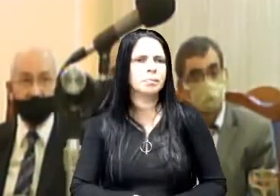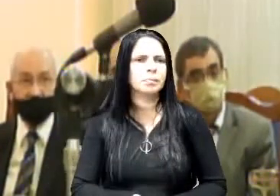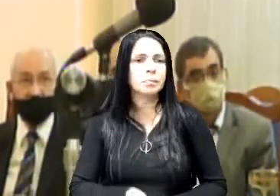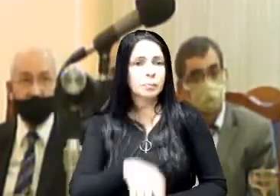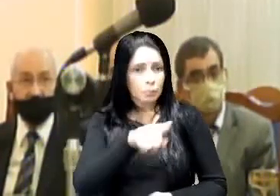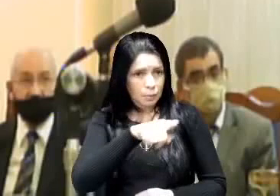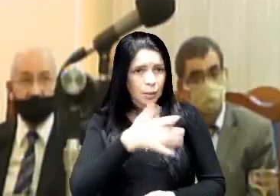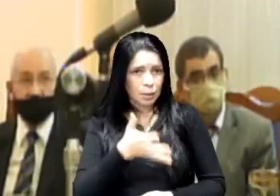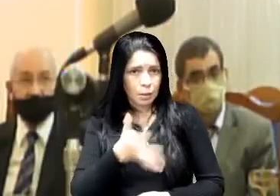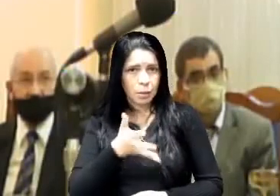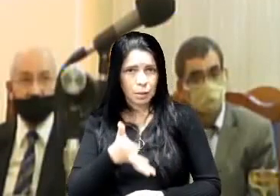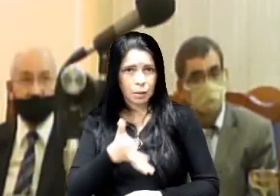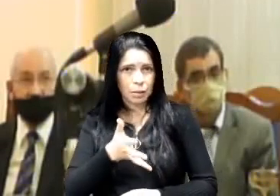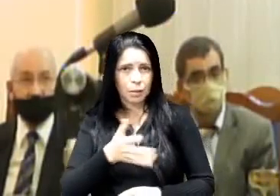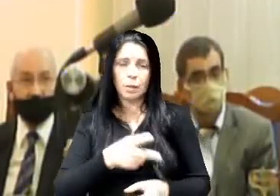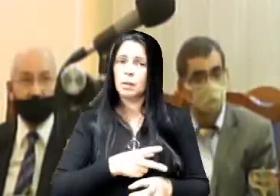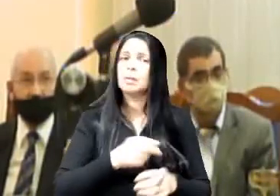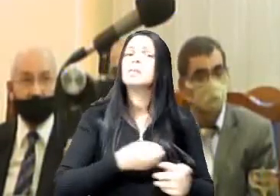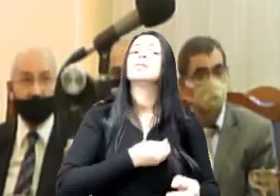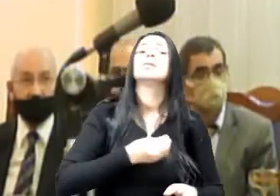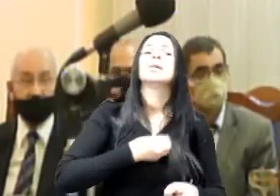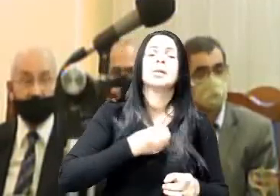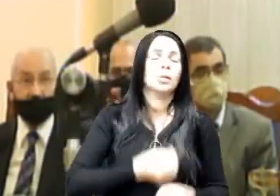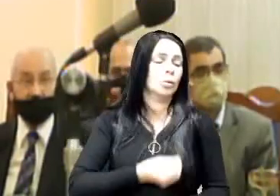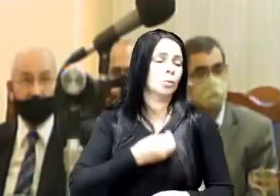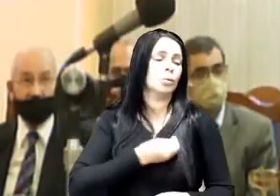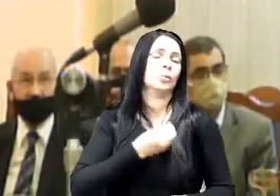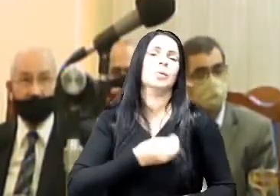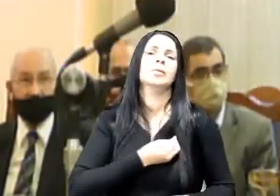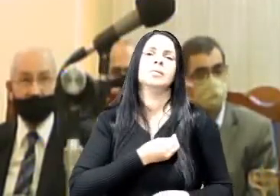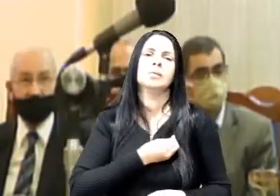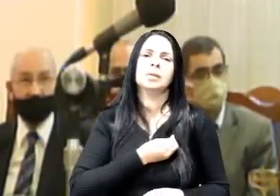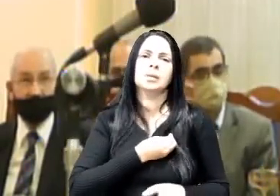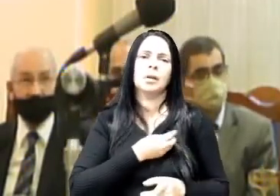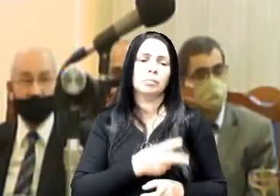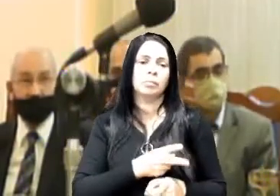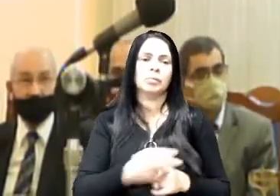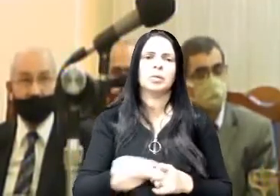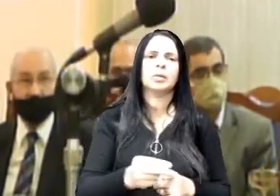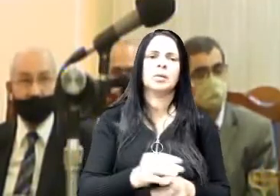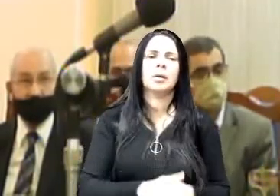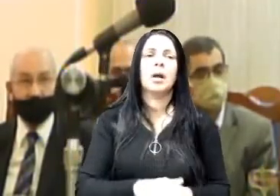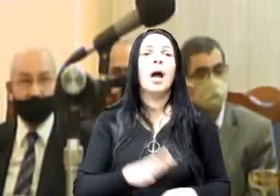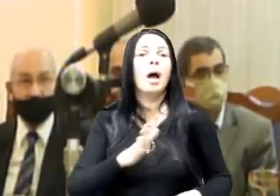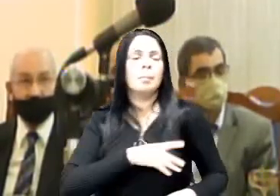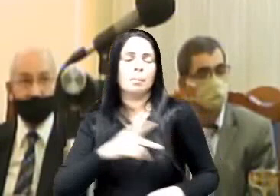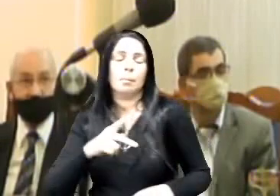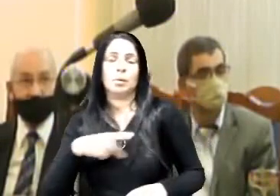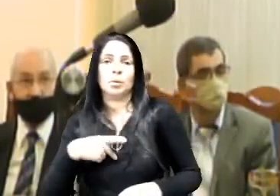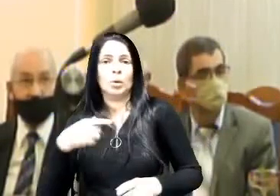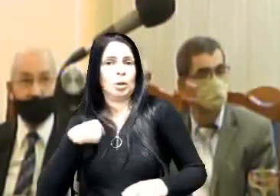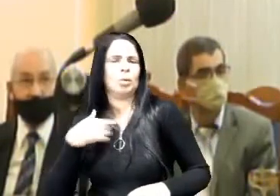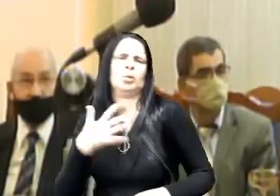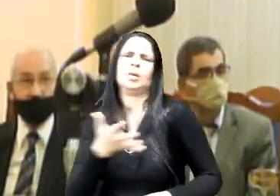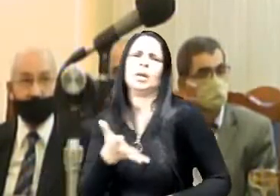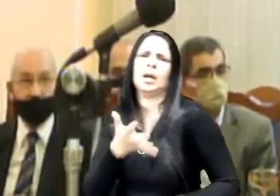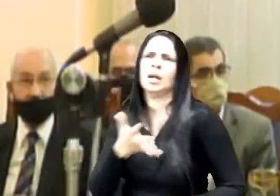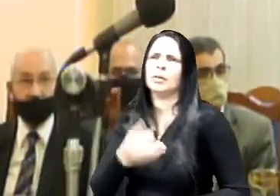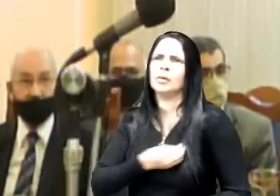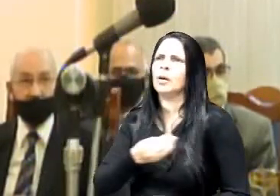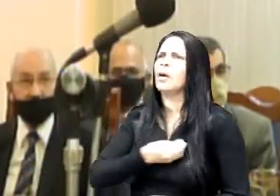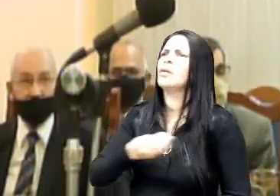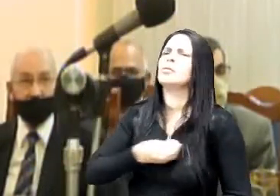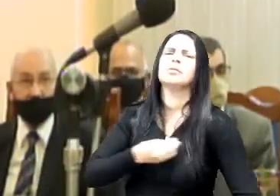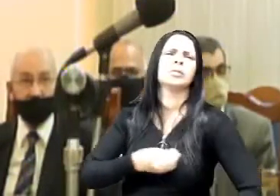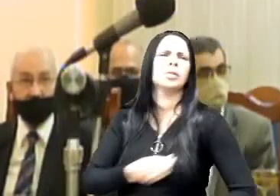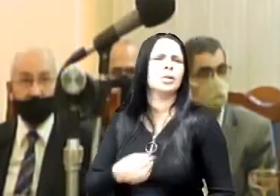uma vida vitoriosa? Pastor, eu quero viver uma vida no topo da vida espiritual, no topo da vida